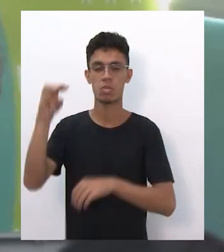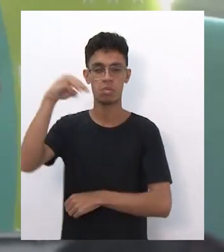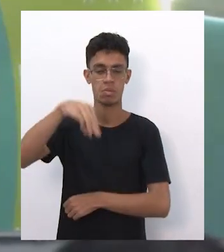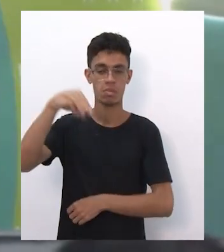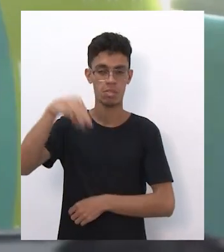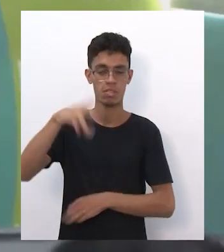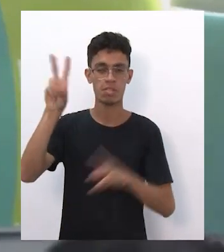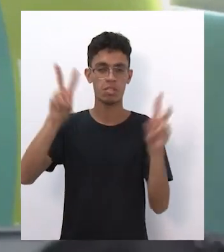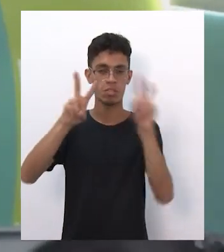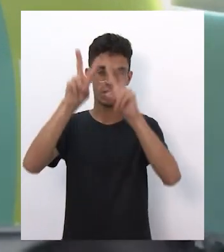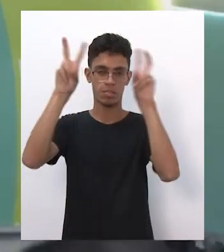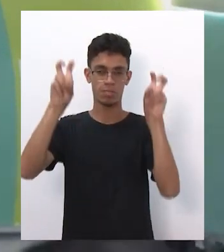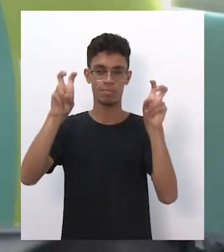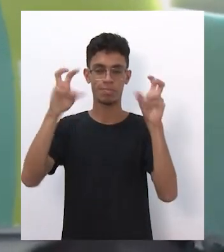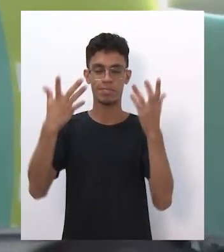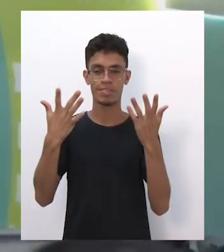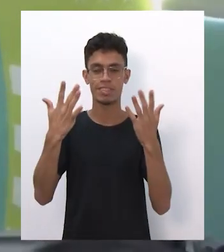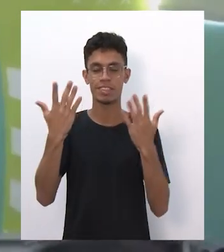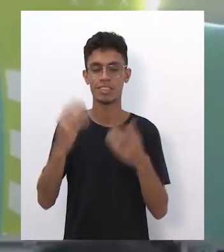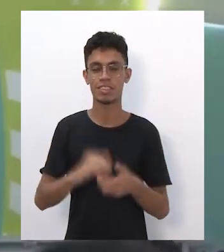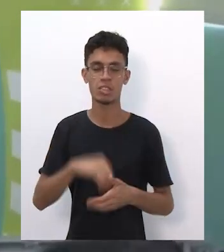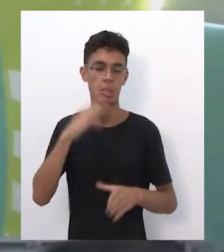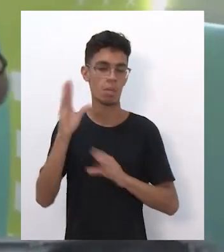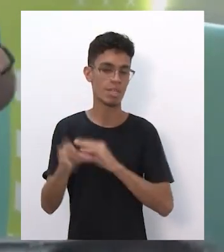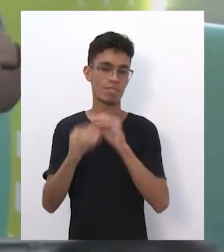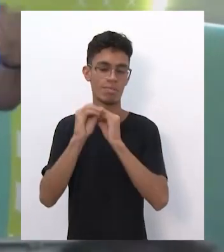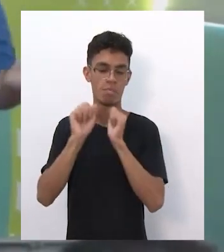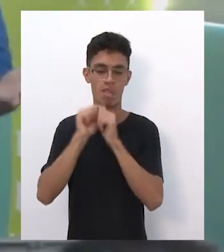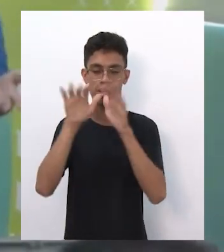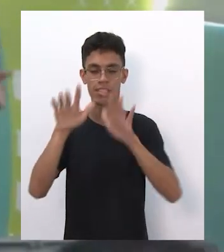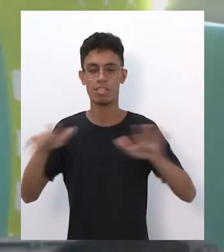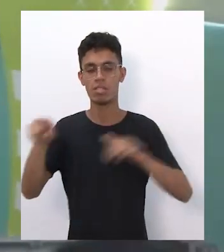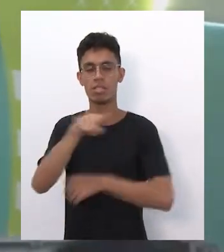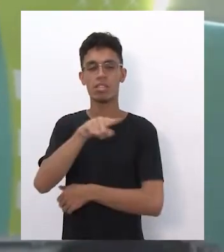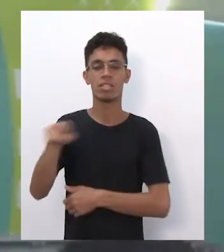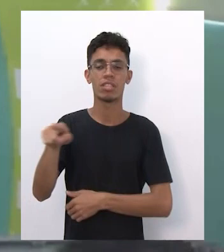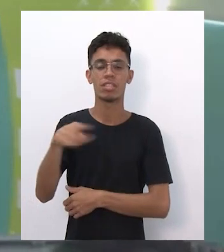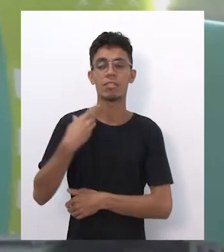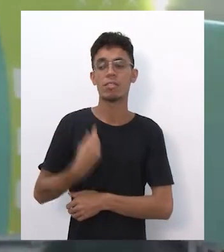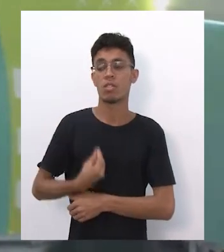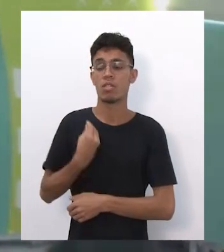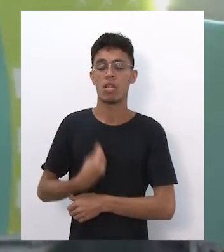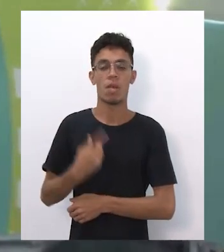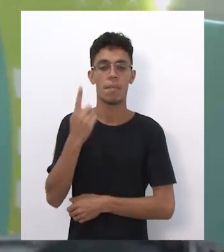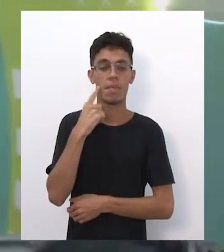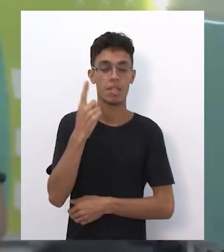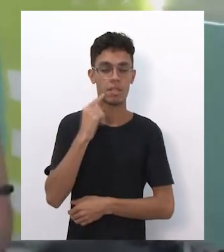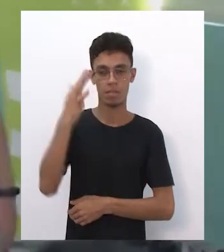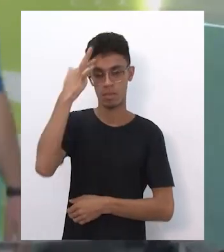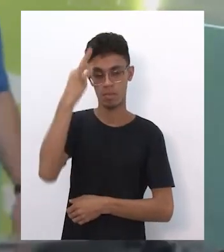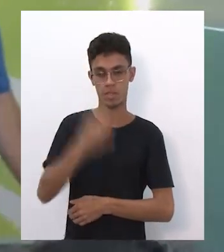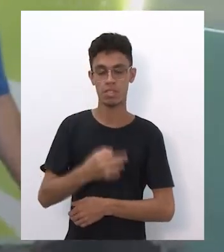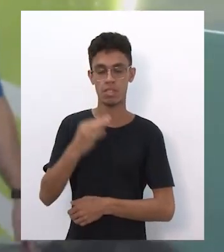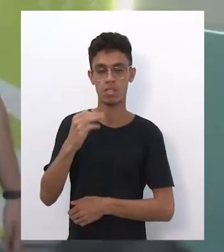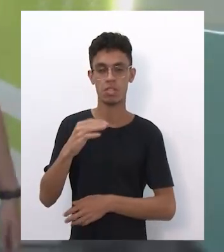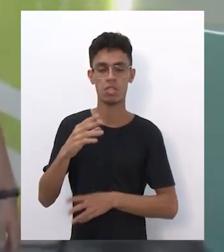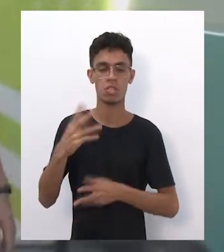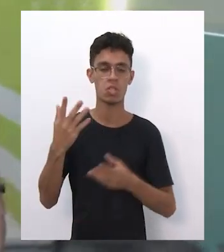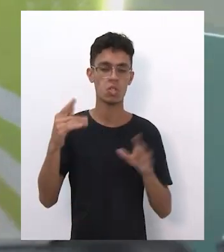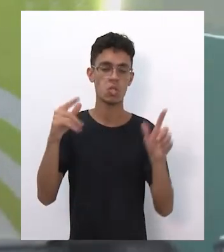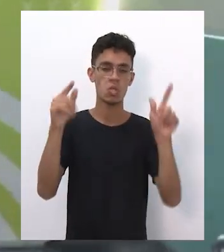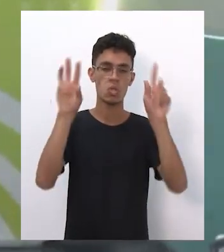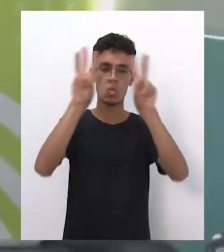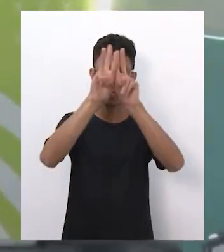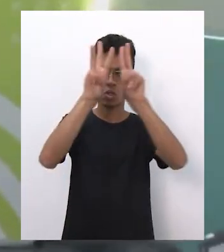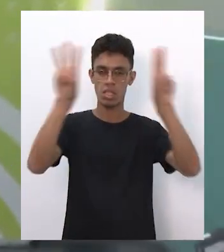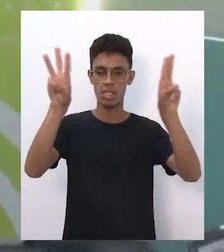fez um tema mais abrangente, né, para que vocês pudessem vivenciar aqui. O site Kahoot é um